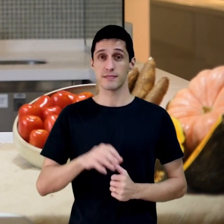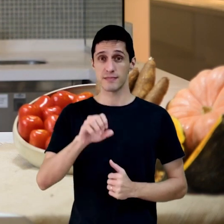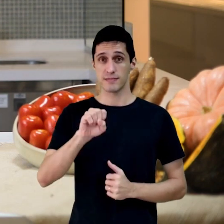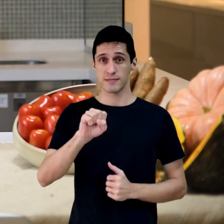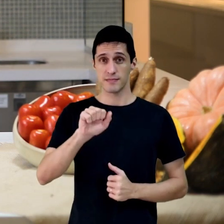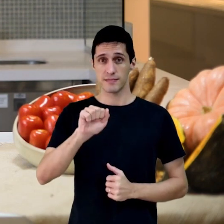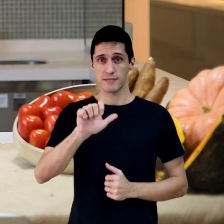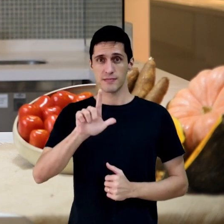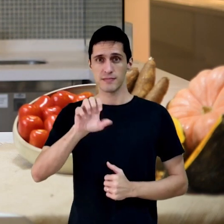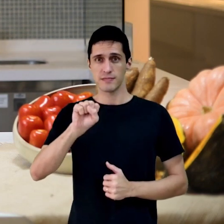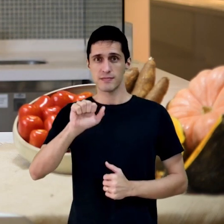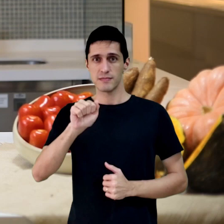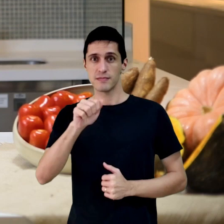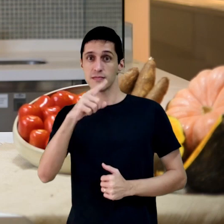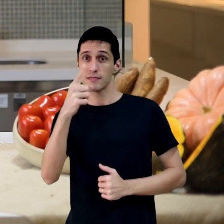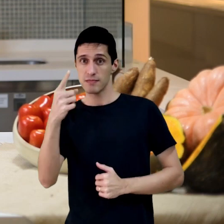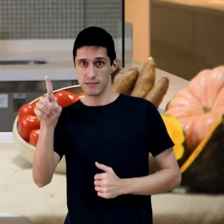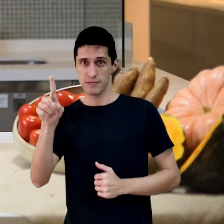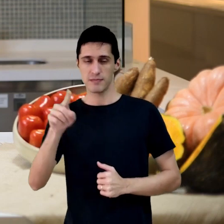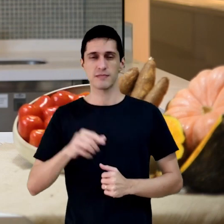Salsão,